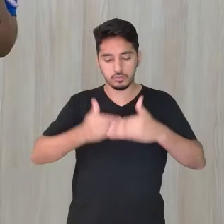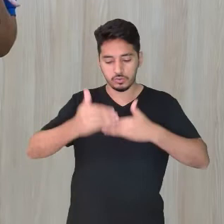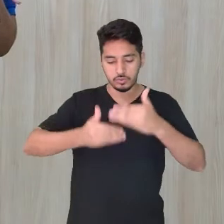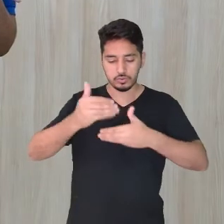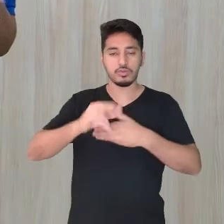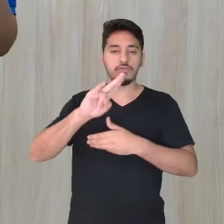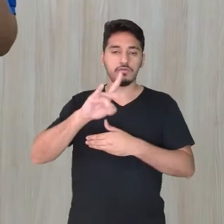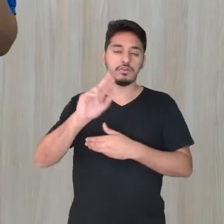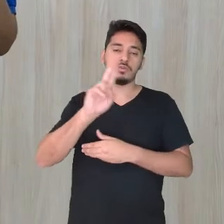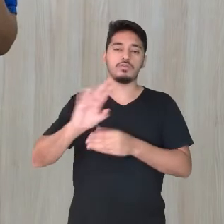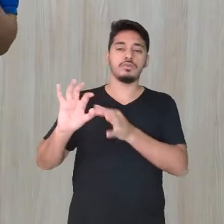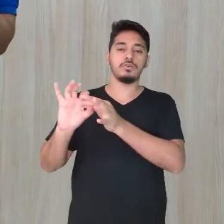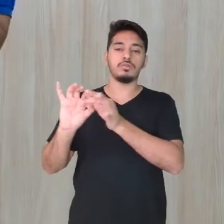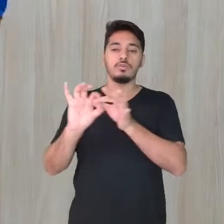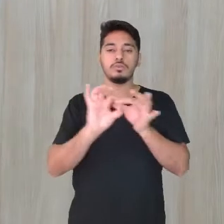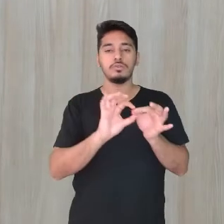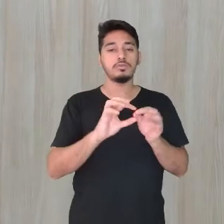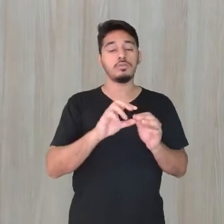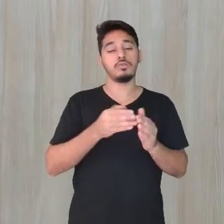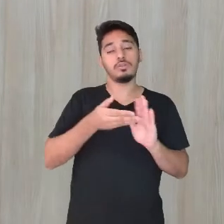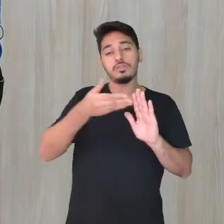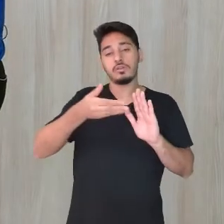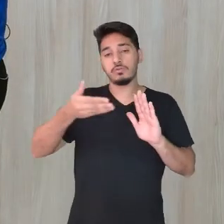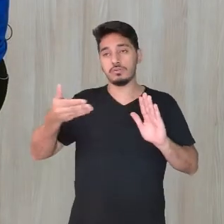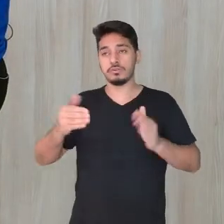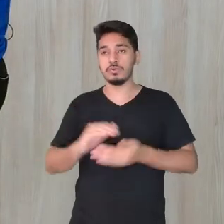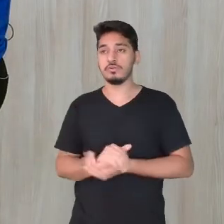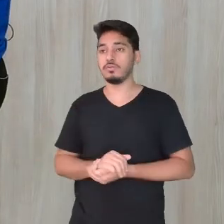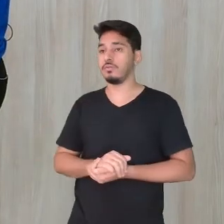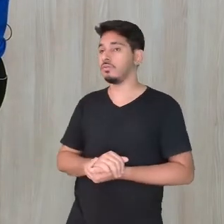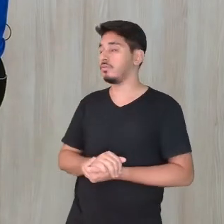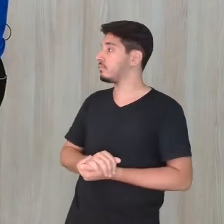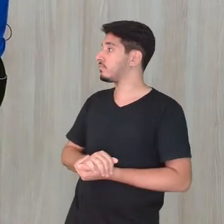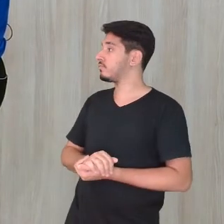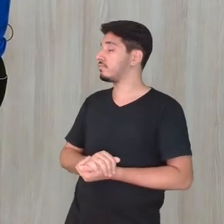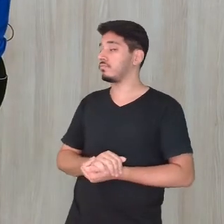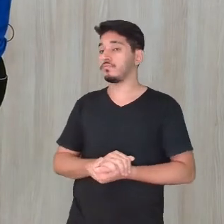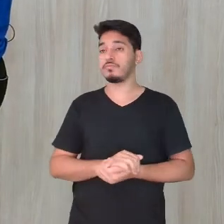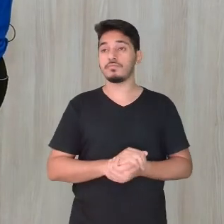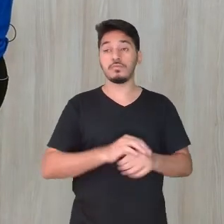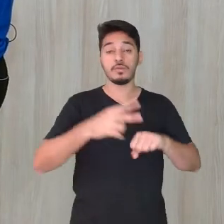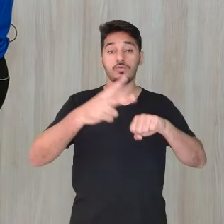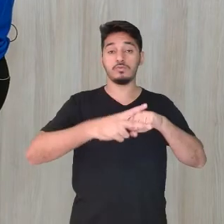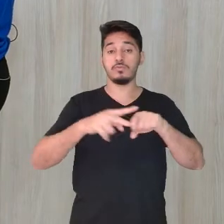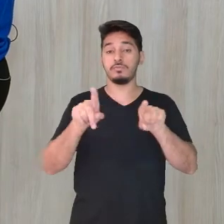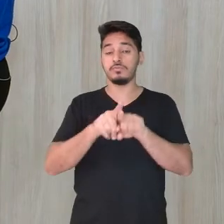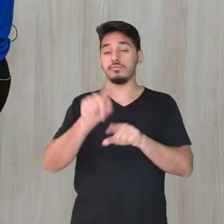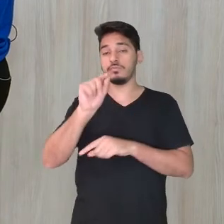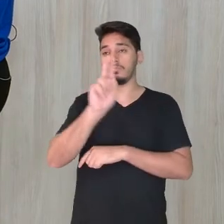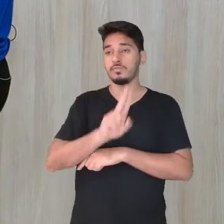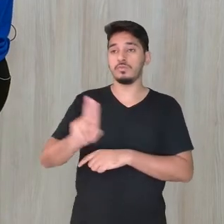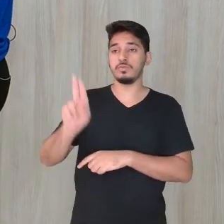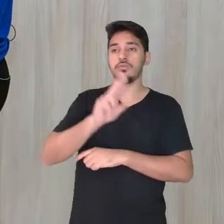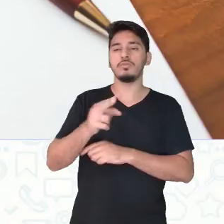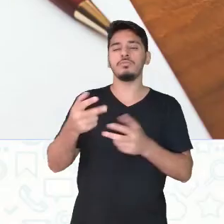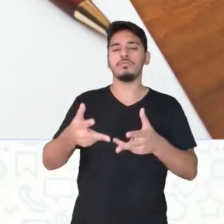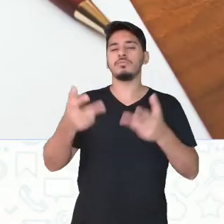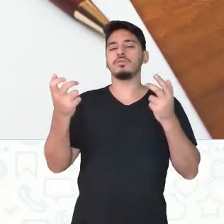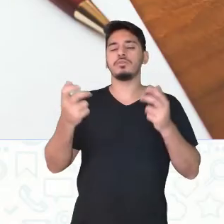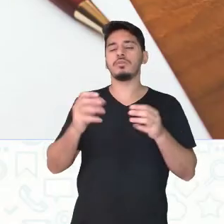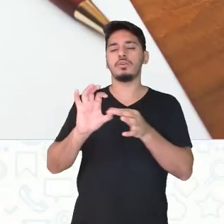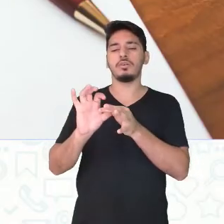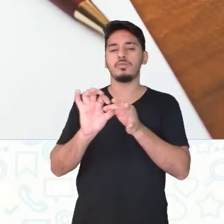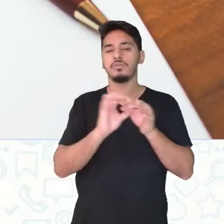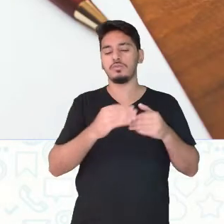coesão sequencial para fazer essa relação entre as palavras. Os verbos também são utilizados para perceber a coesão